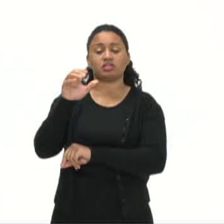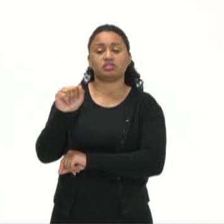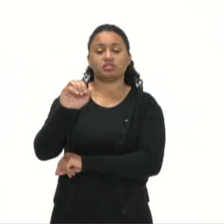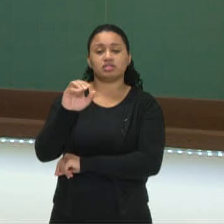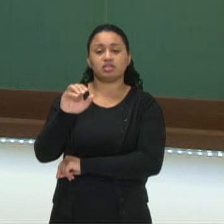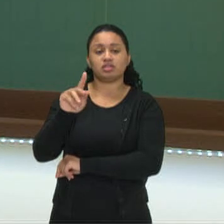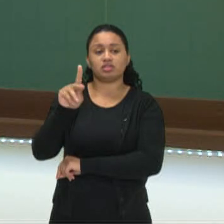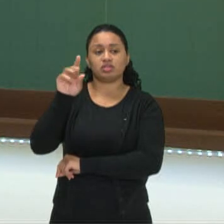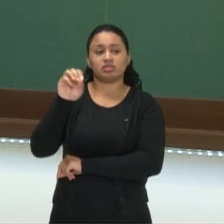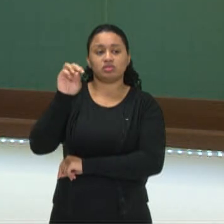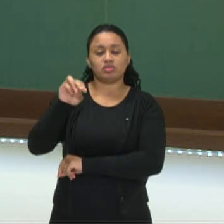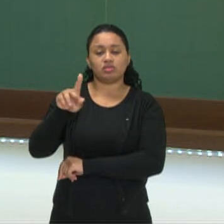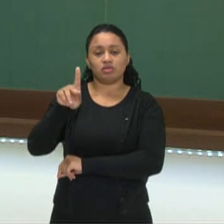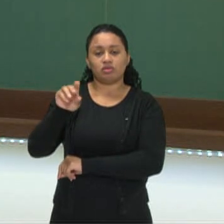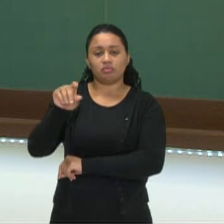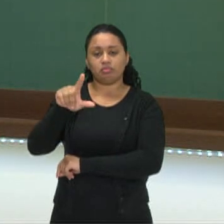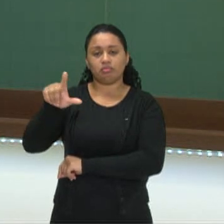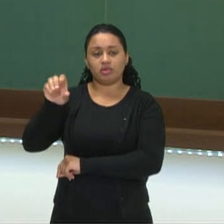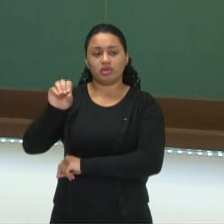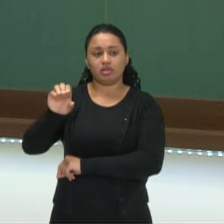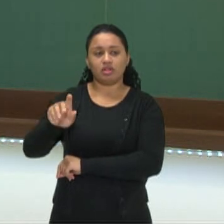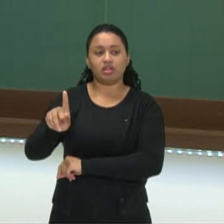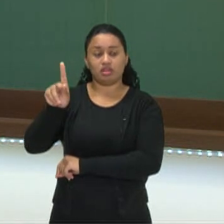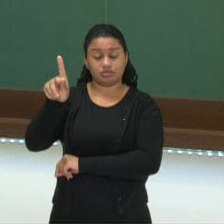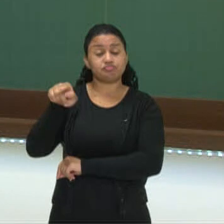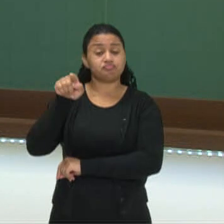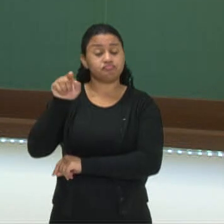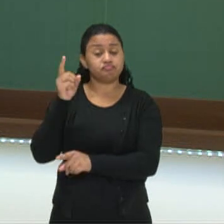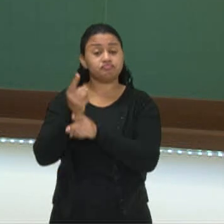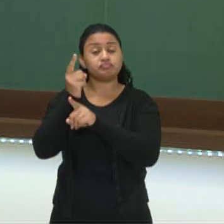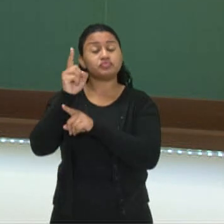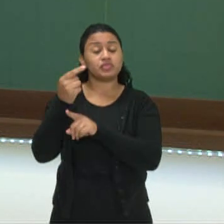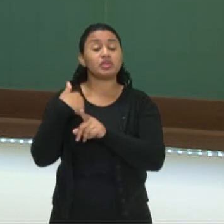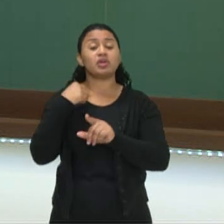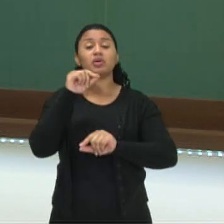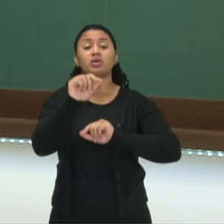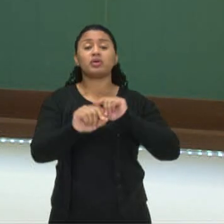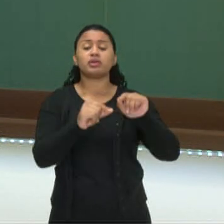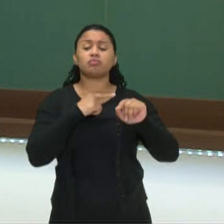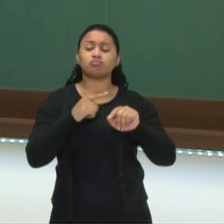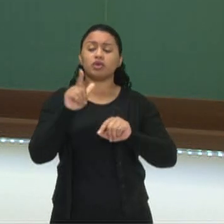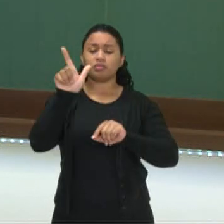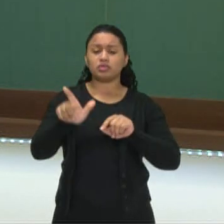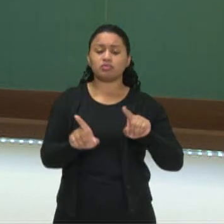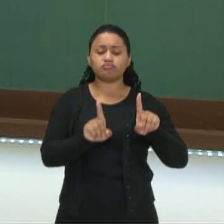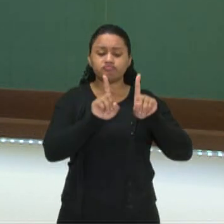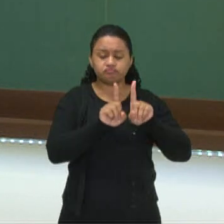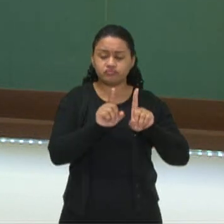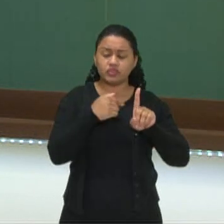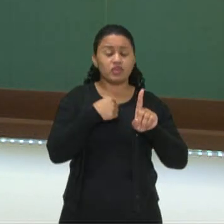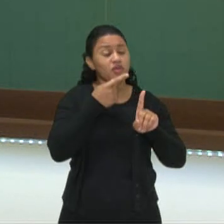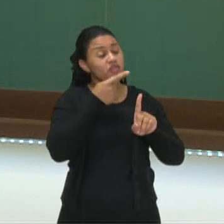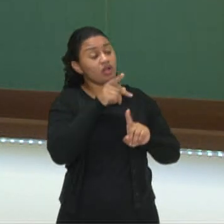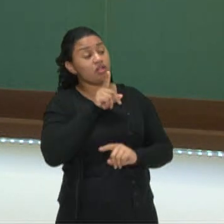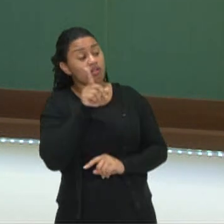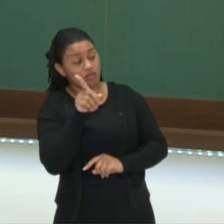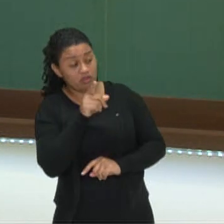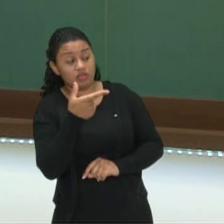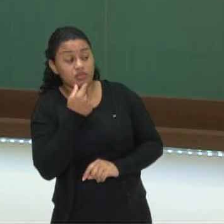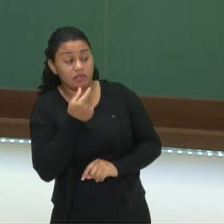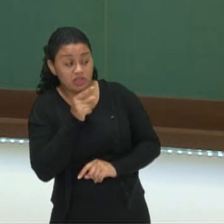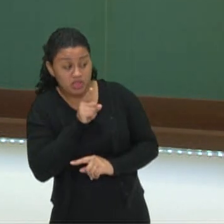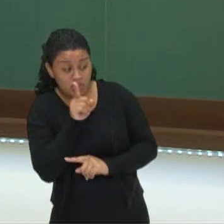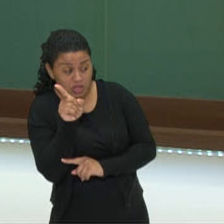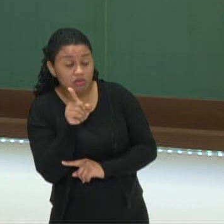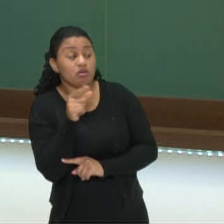ela está vendo a obra de Jackson Pollock, Peg estava com Pierre Mondrian ao seu lado. E Pierre Mondrian olha para ela e fala, ó, tá vendo esse menino aqui,